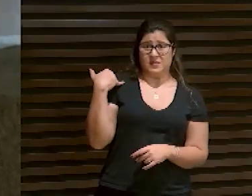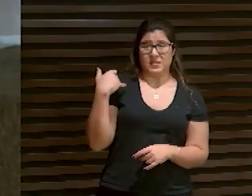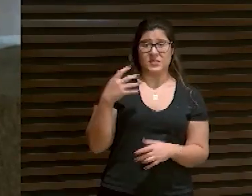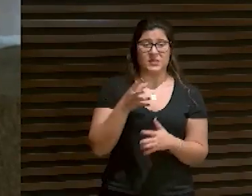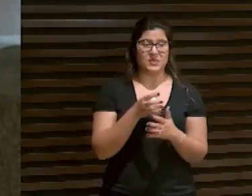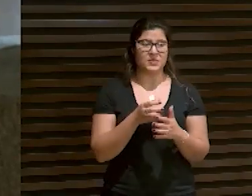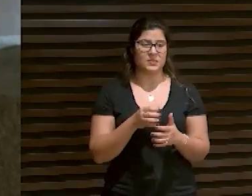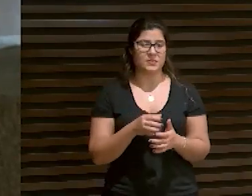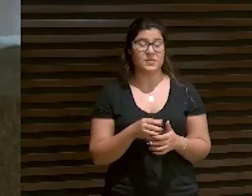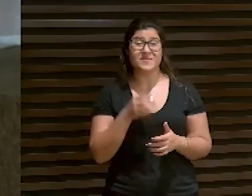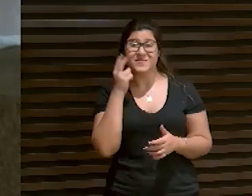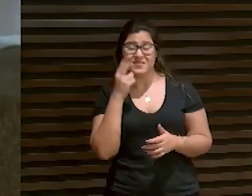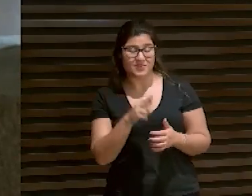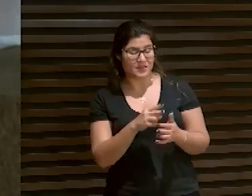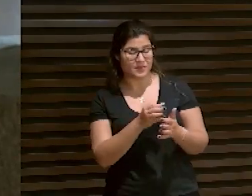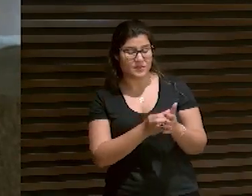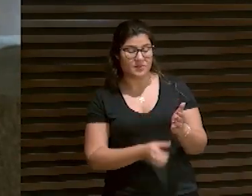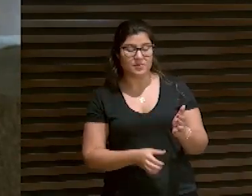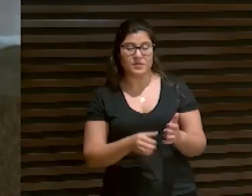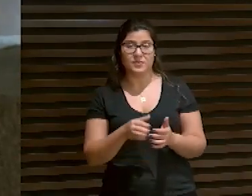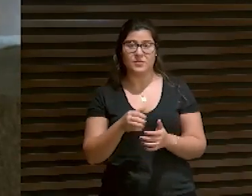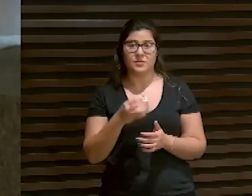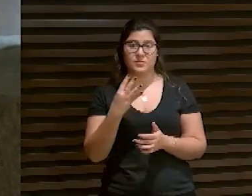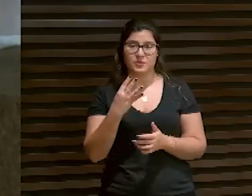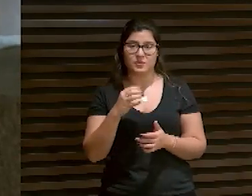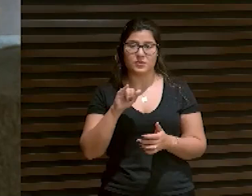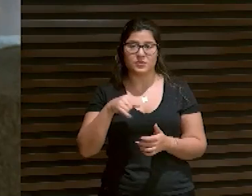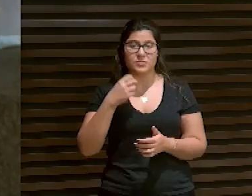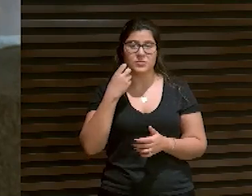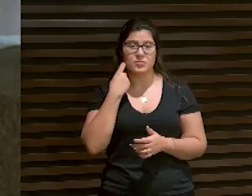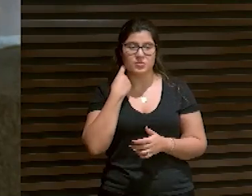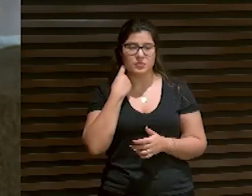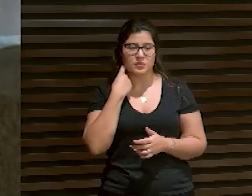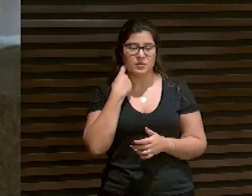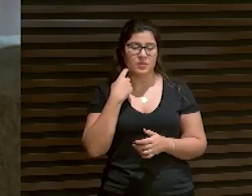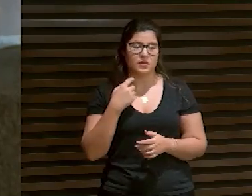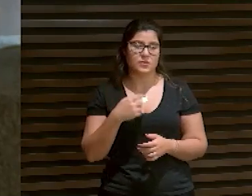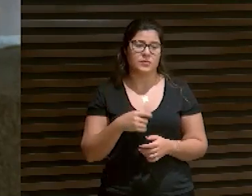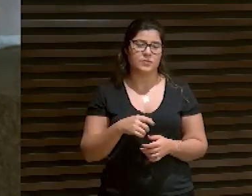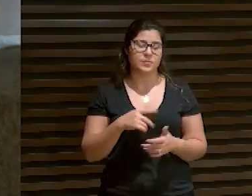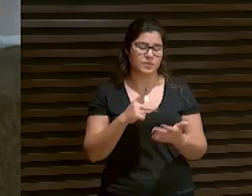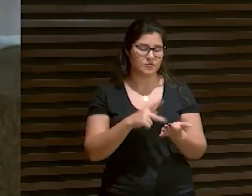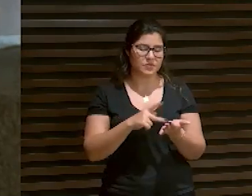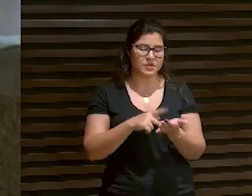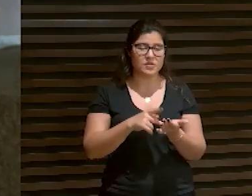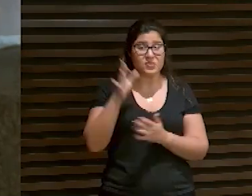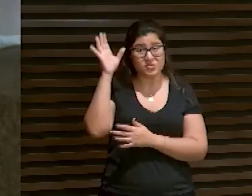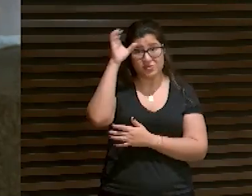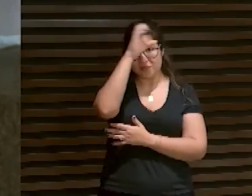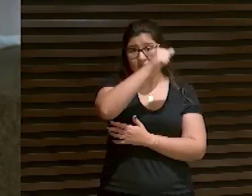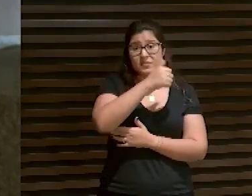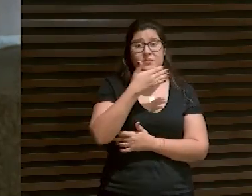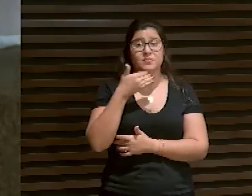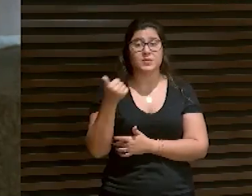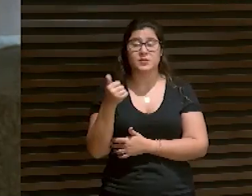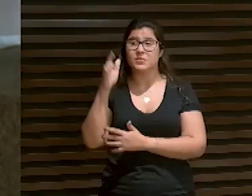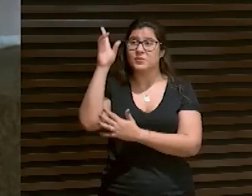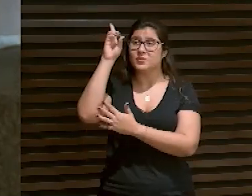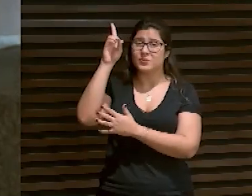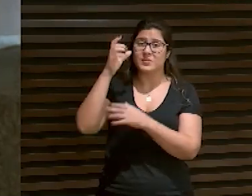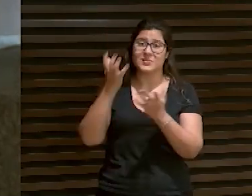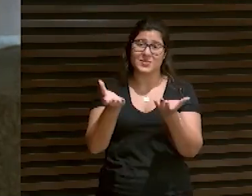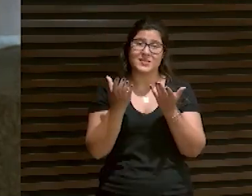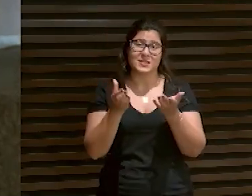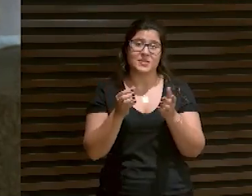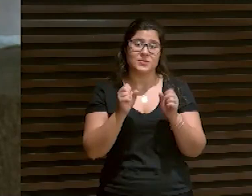que teológica e um pouco filosófica, foi para poder nos trazer algumas verdades, para poder compreendermos melhor o que Deus quer nos instruir no